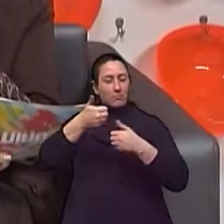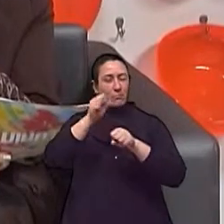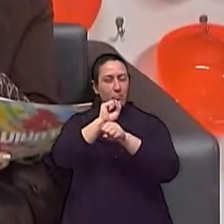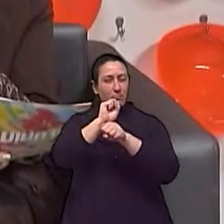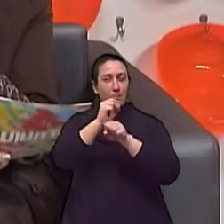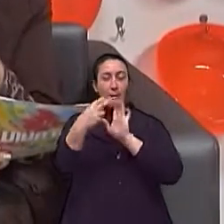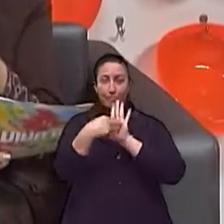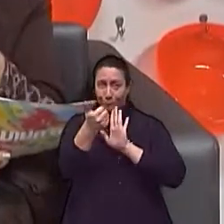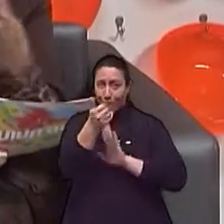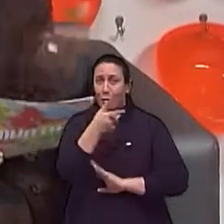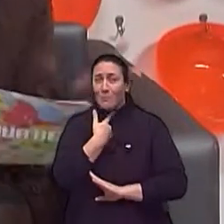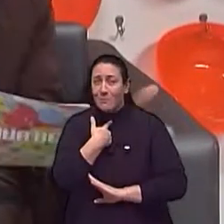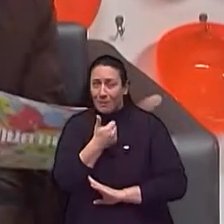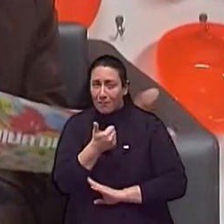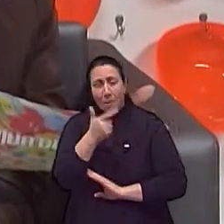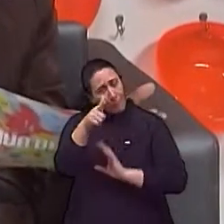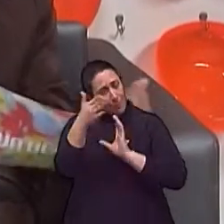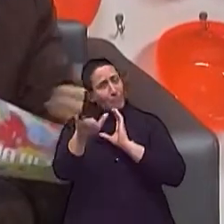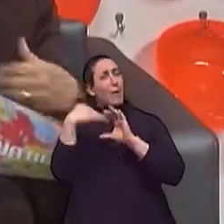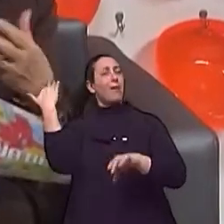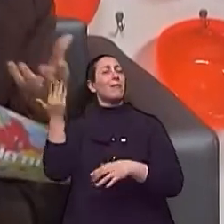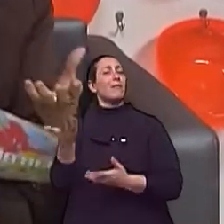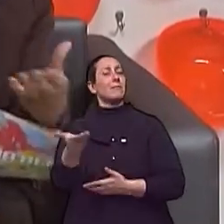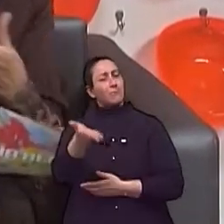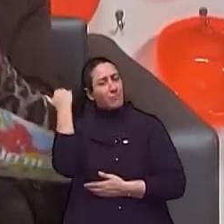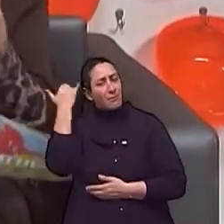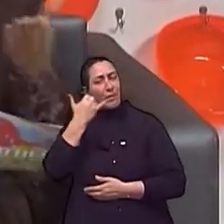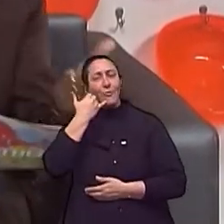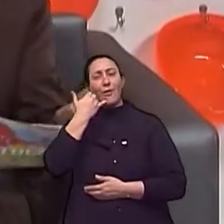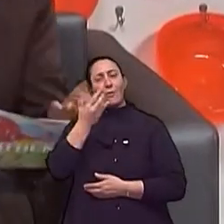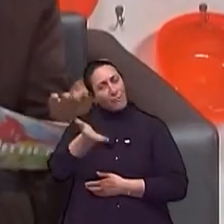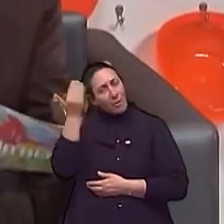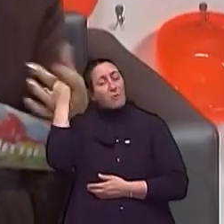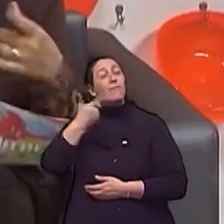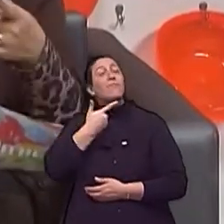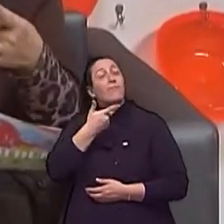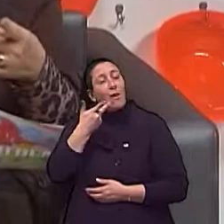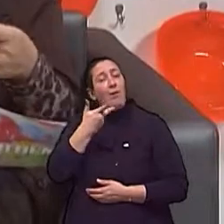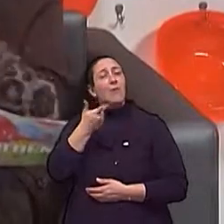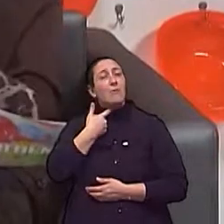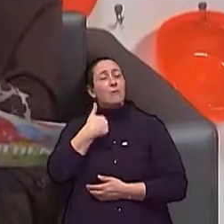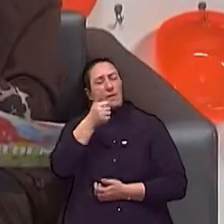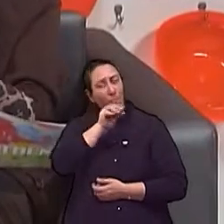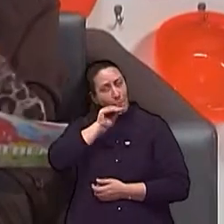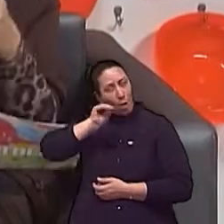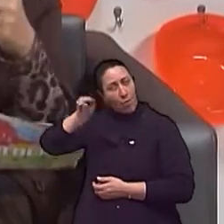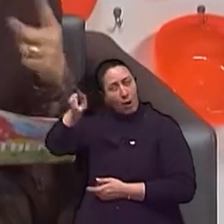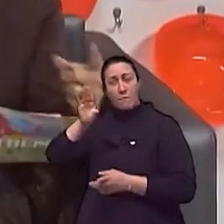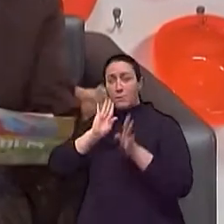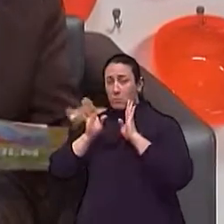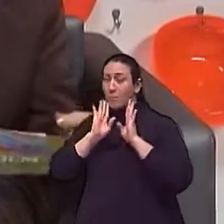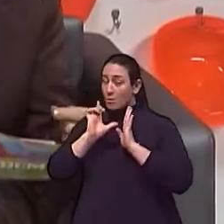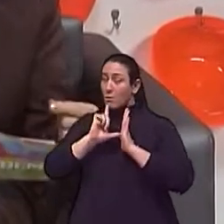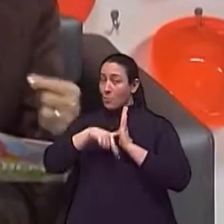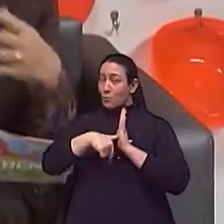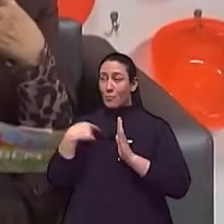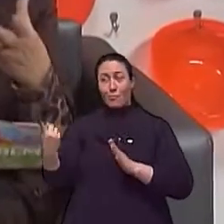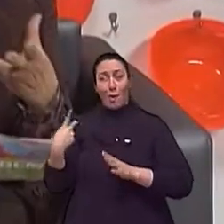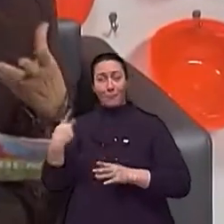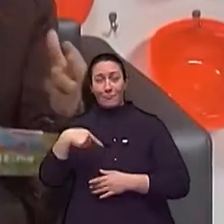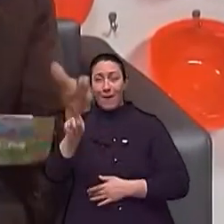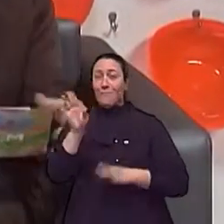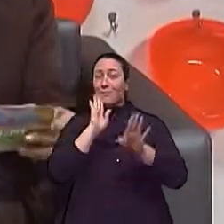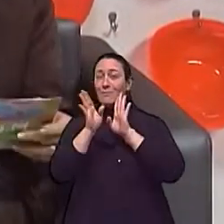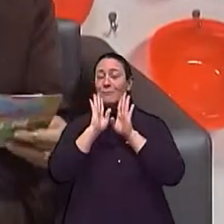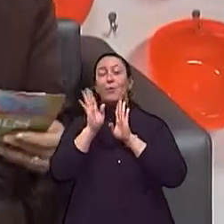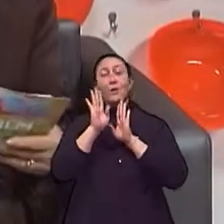atentos estão gostando Pois é mande um e-mail pra gente telefone digam o que vocês estão gostando vão lá no Facebook a gente vai estar no Facebook logo em seguida né